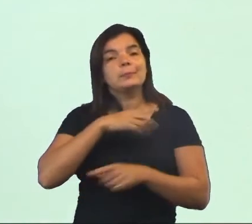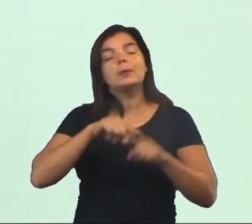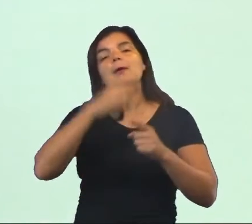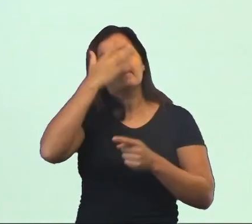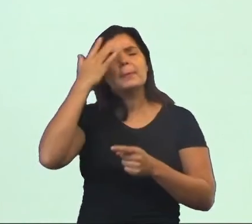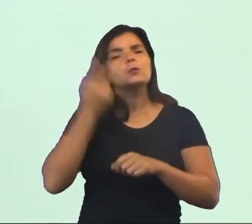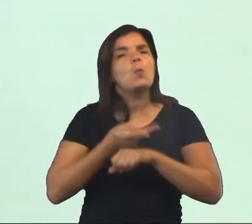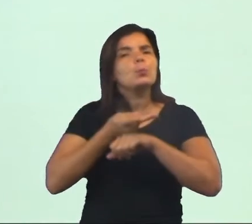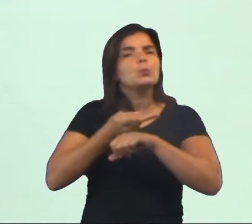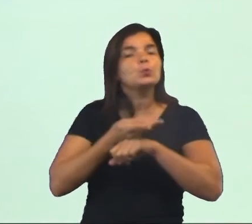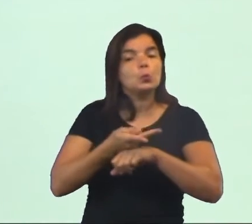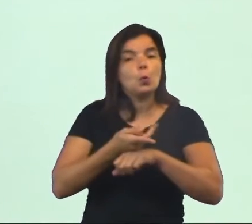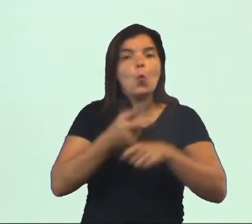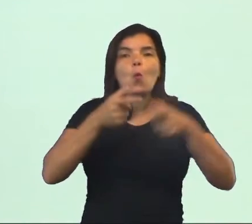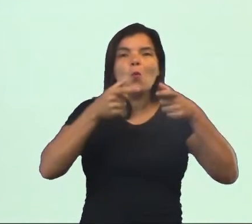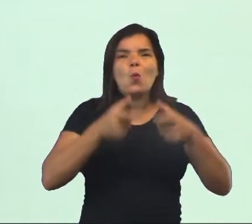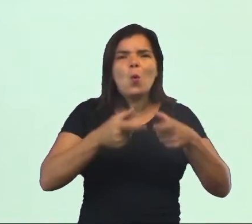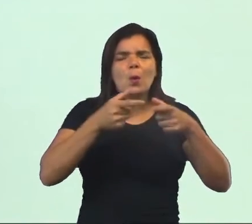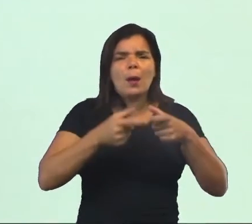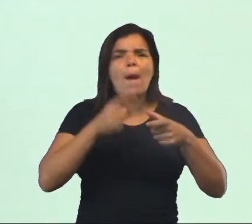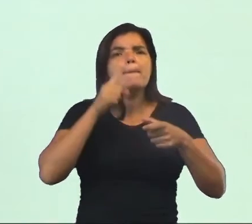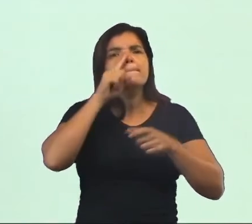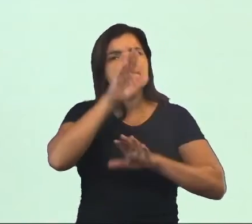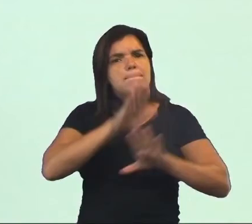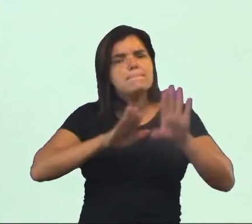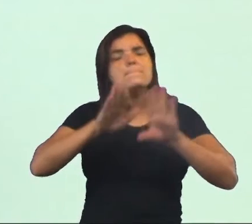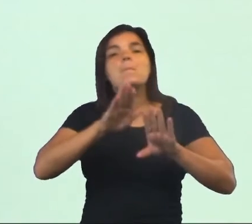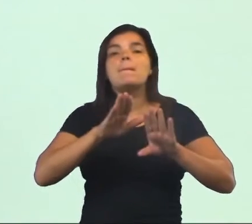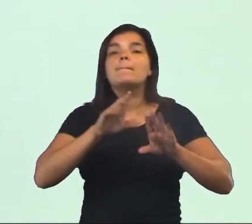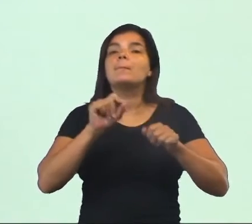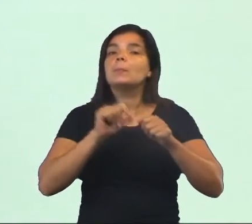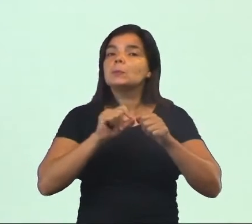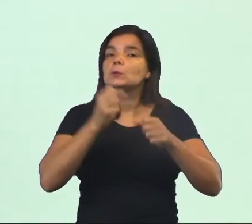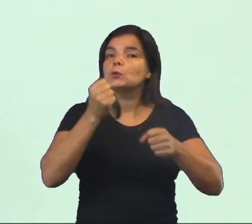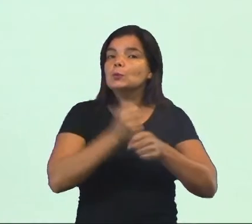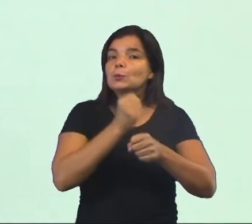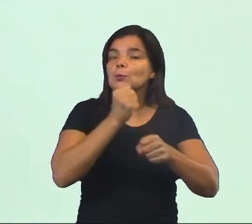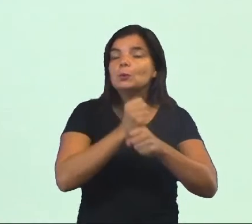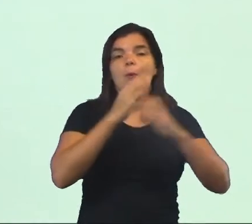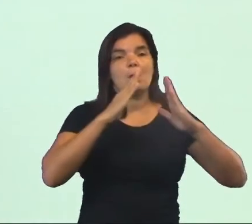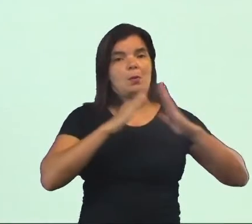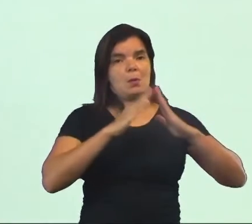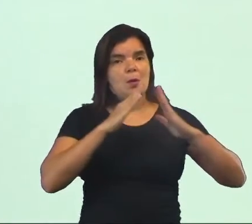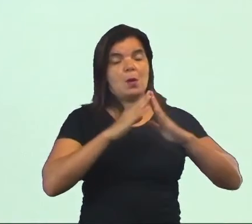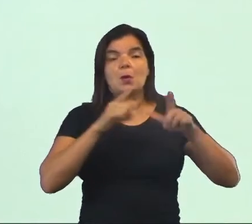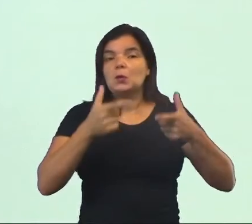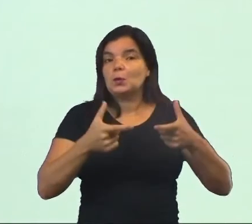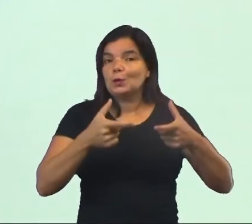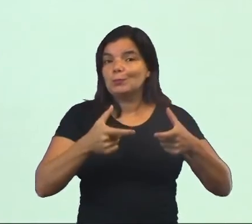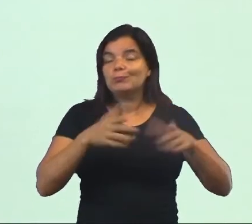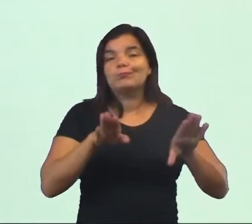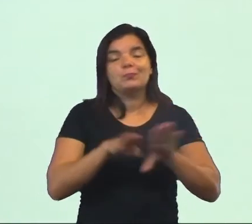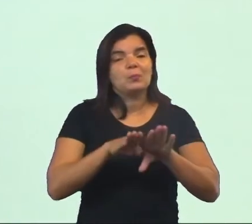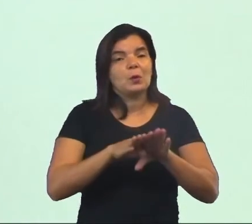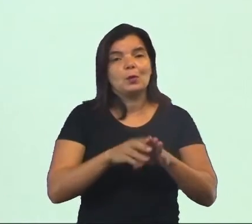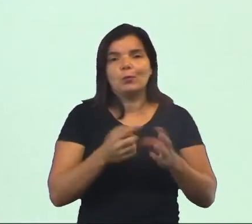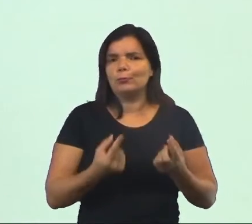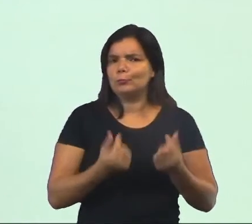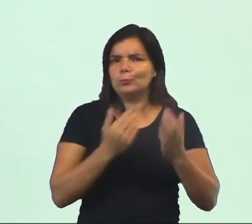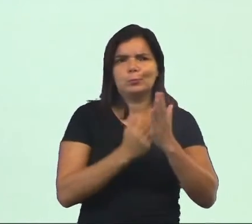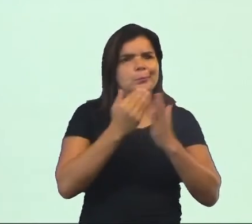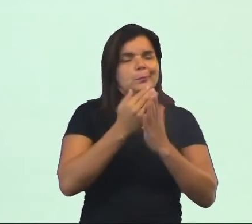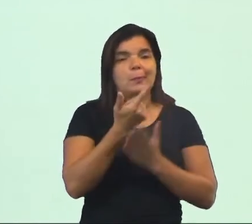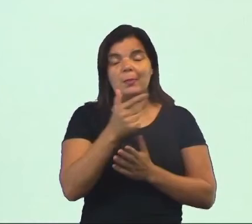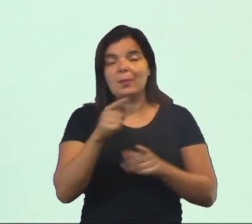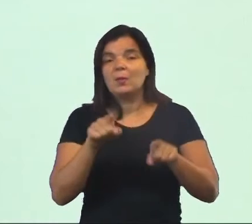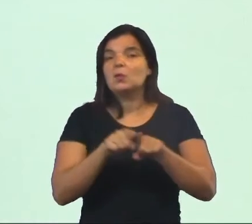pessoas procuram áreas de risco para poder estabelecer suas moradias. Locais esses que não vão ter um custo alto, muitas vezes